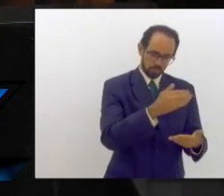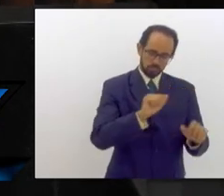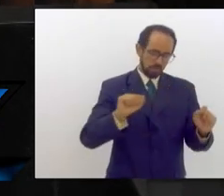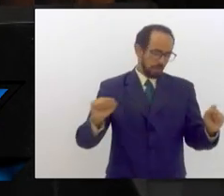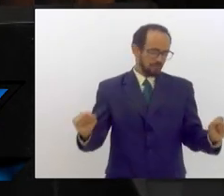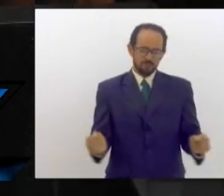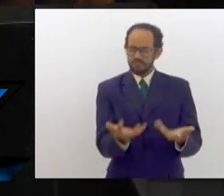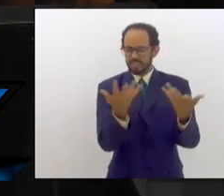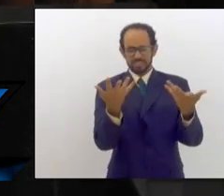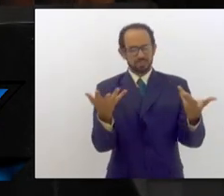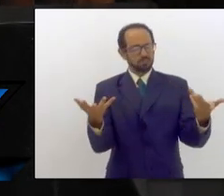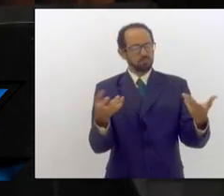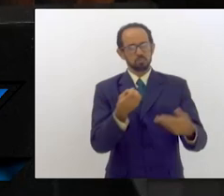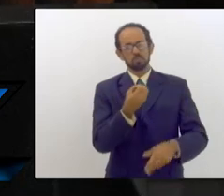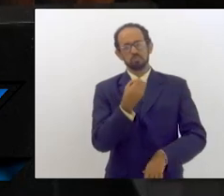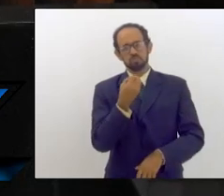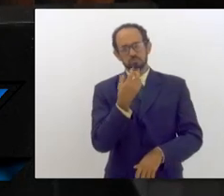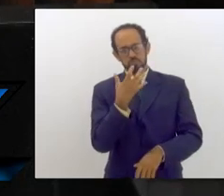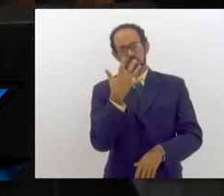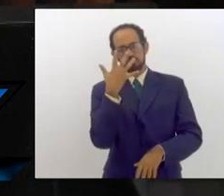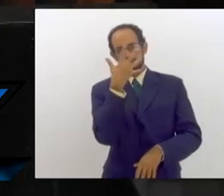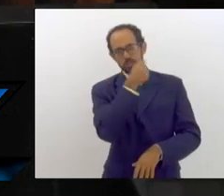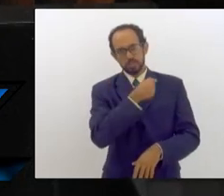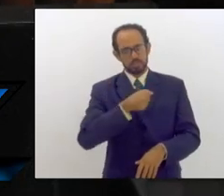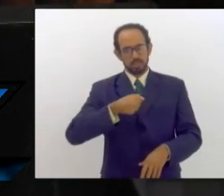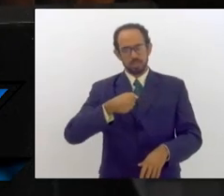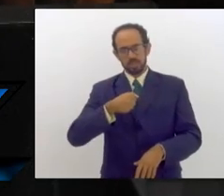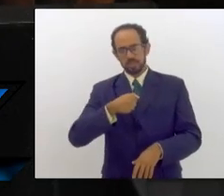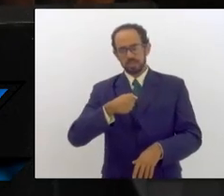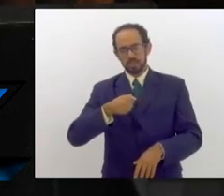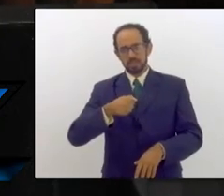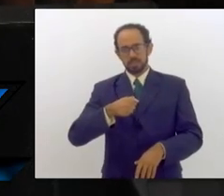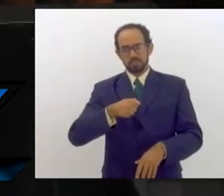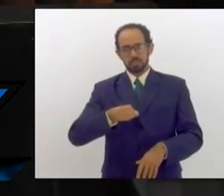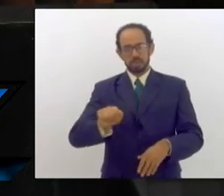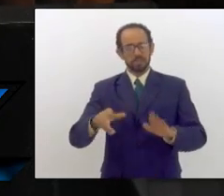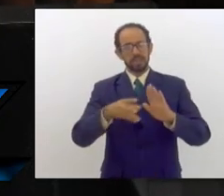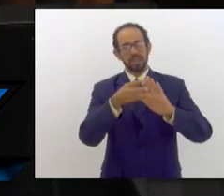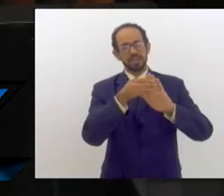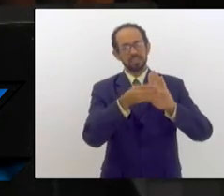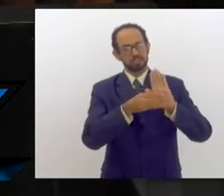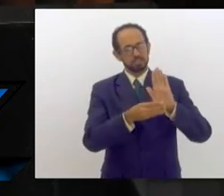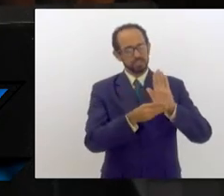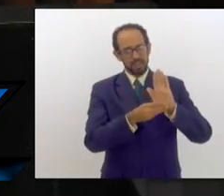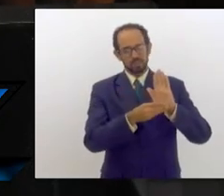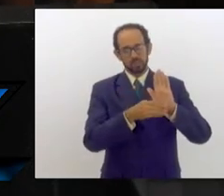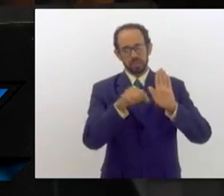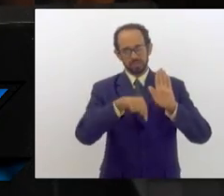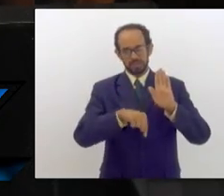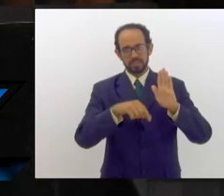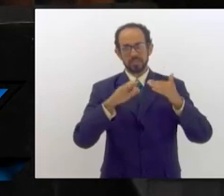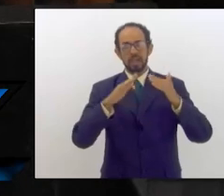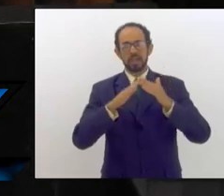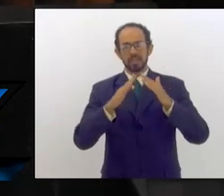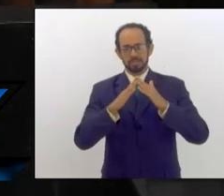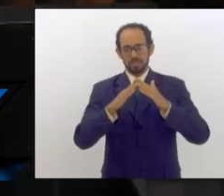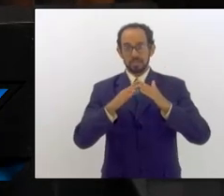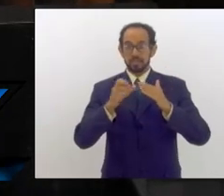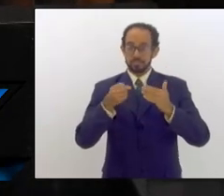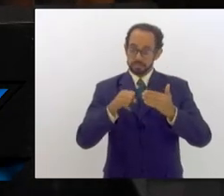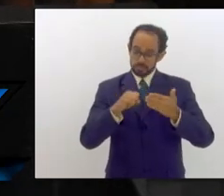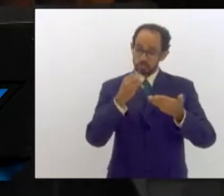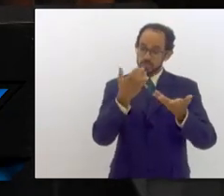bonita digna de estar nos análise desta casa e quem quiser ter o